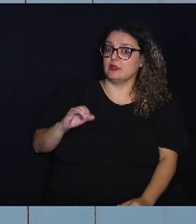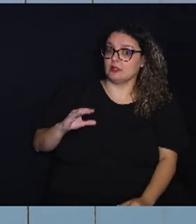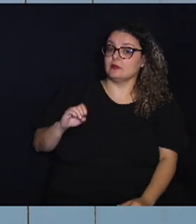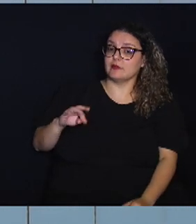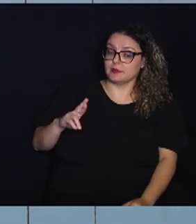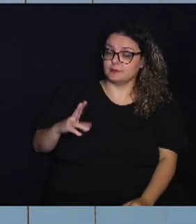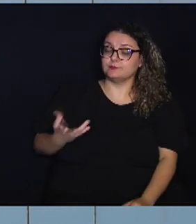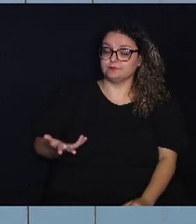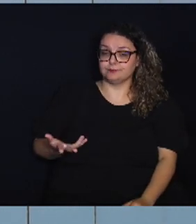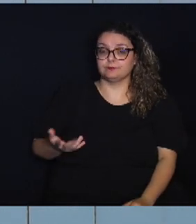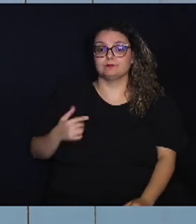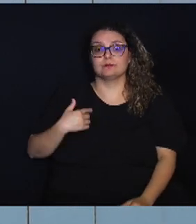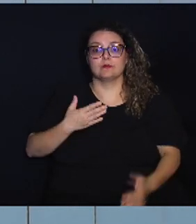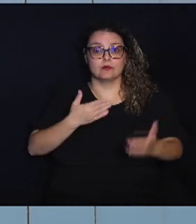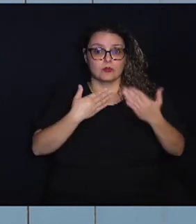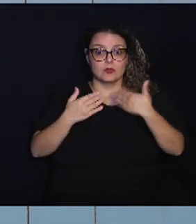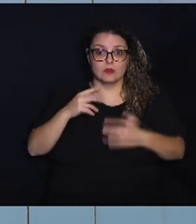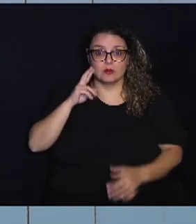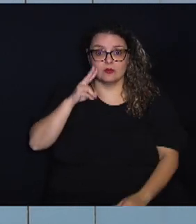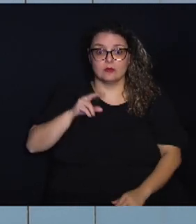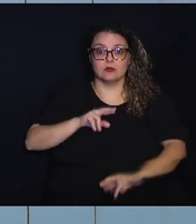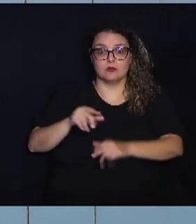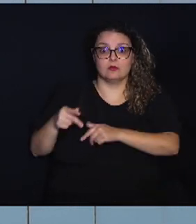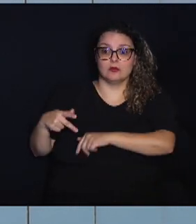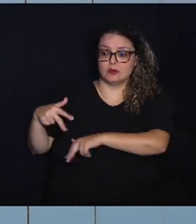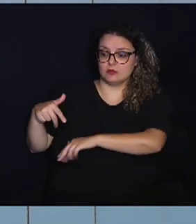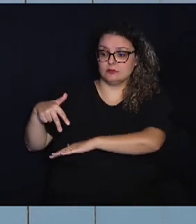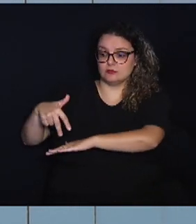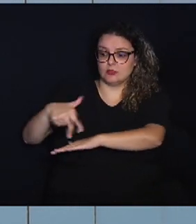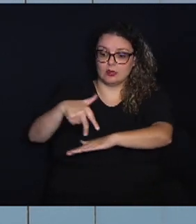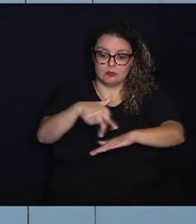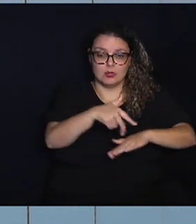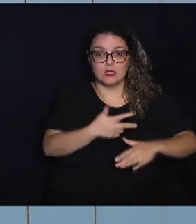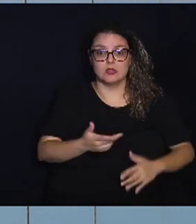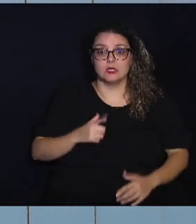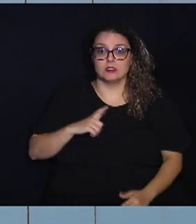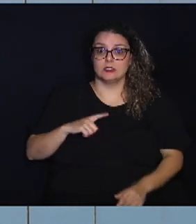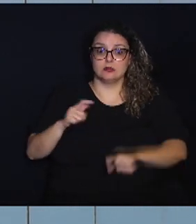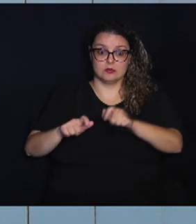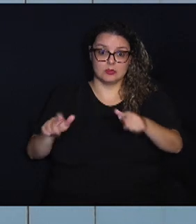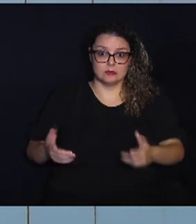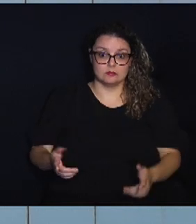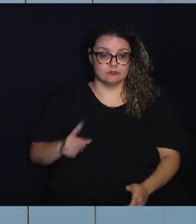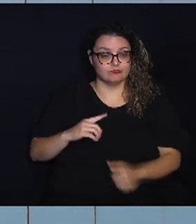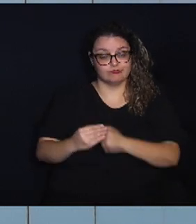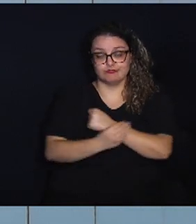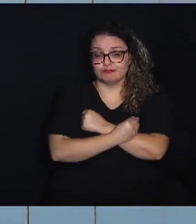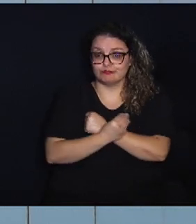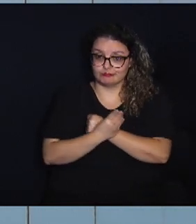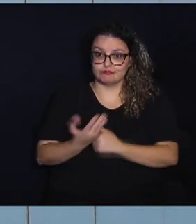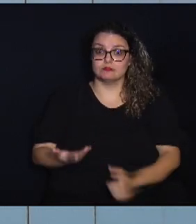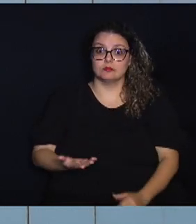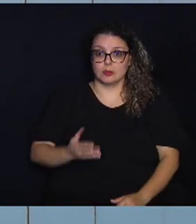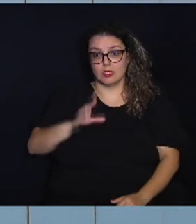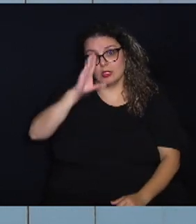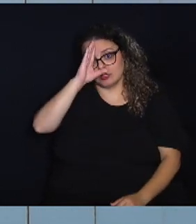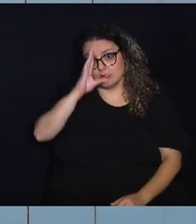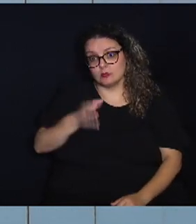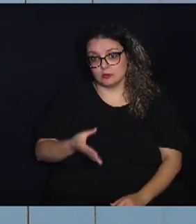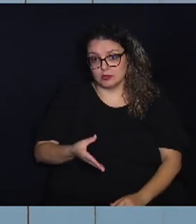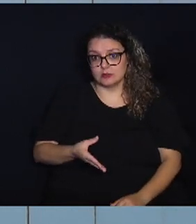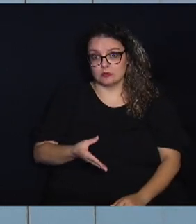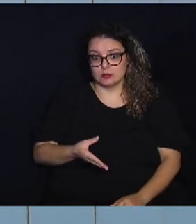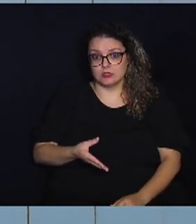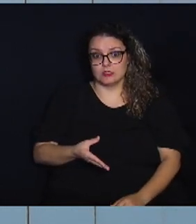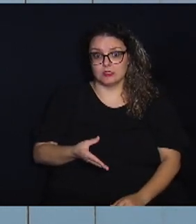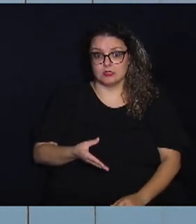gente, a gente vê casos, e vamos em vários lugares, e infelizmente tem muita gente ainda que não se cuida, né? Principalmente